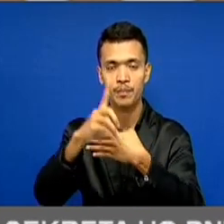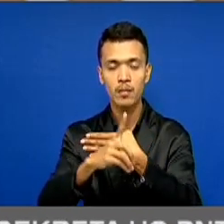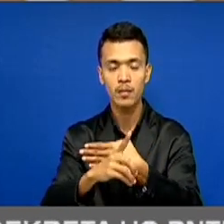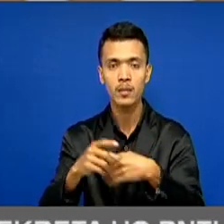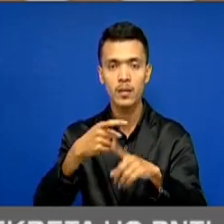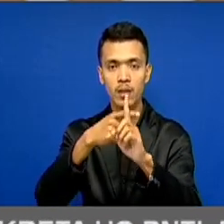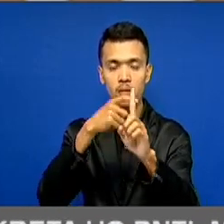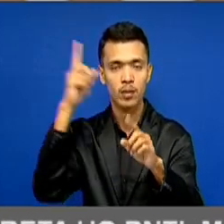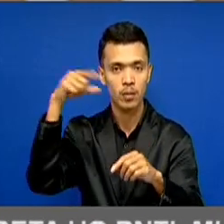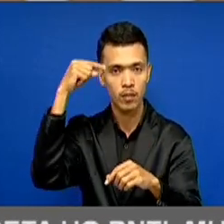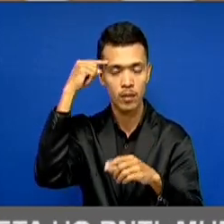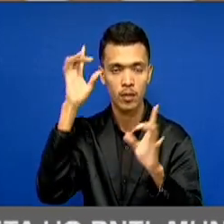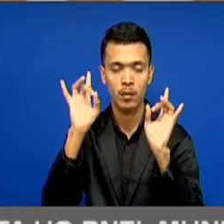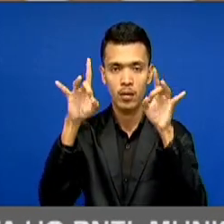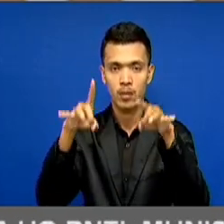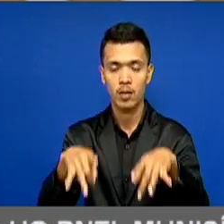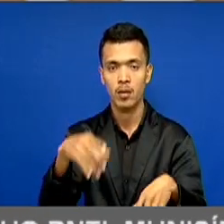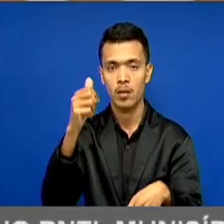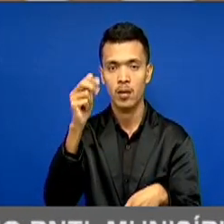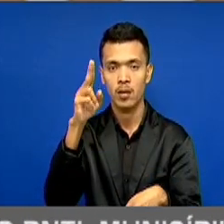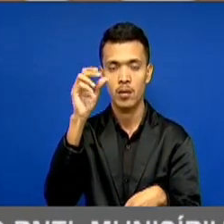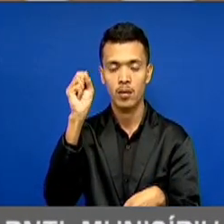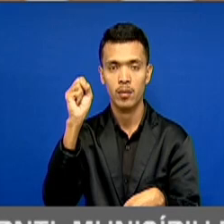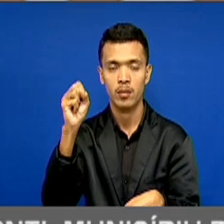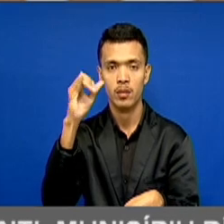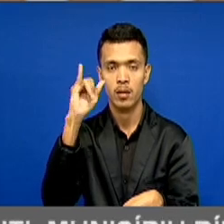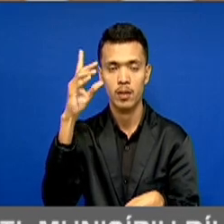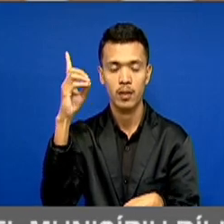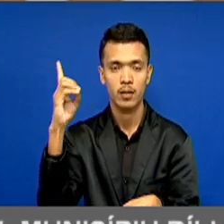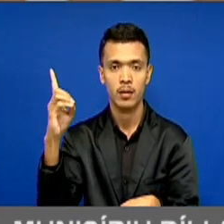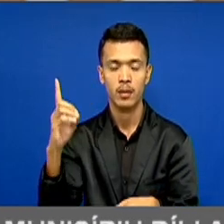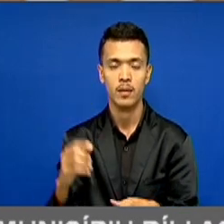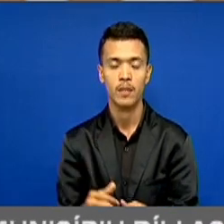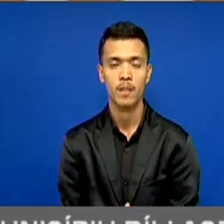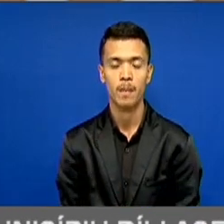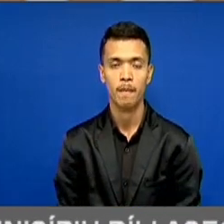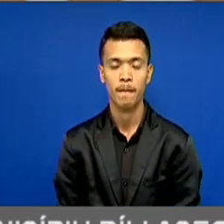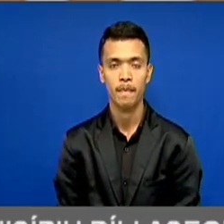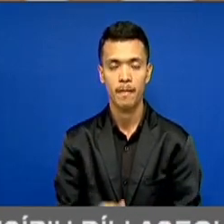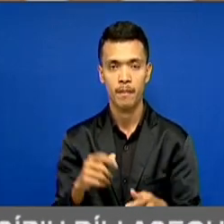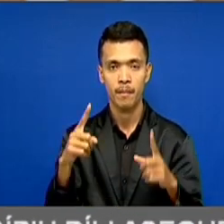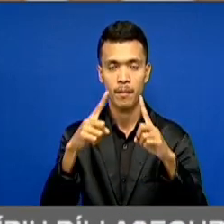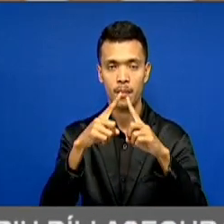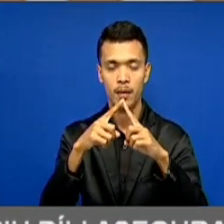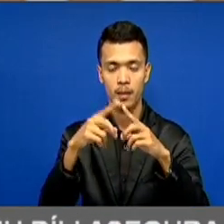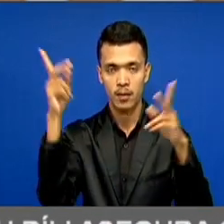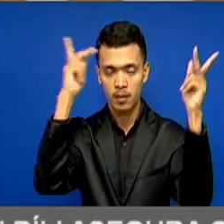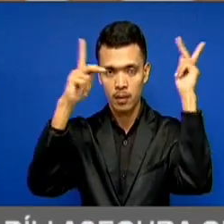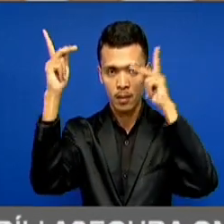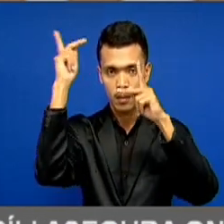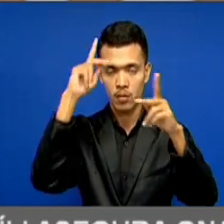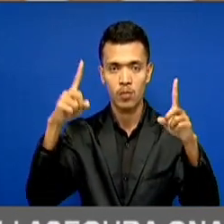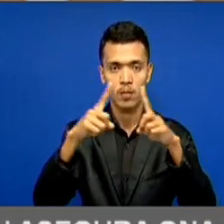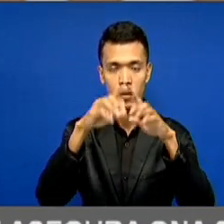USAID durante ne fu apoio ba governo ba ihe dezenvolvimento padrão procedimento operacional dane ba gestão caso balabaric no